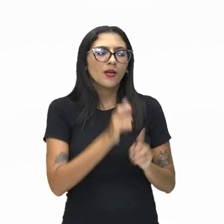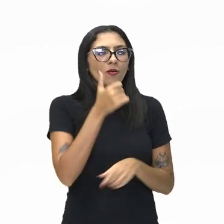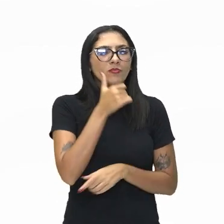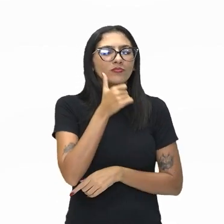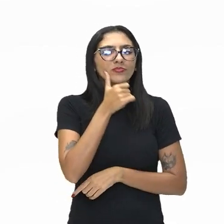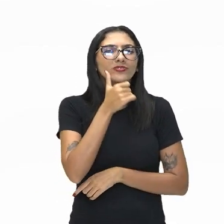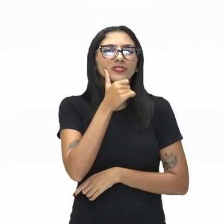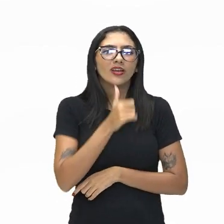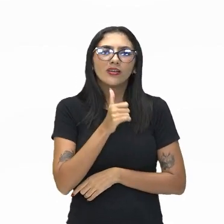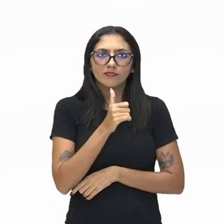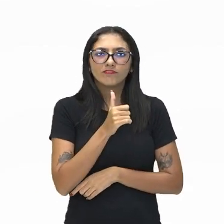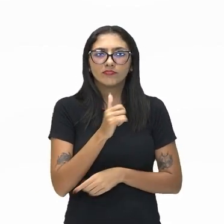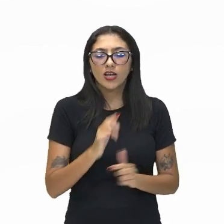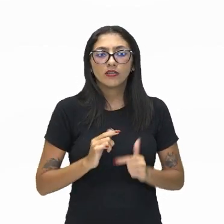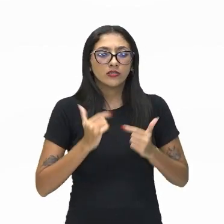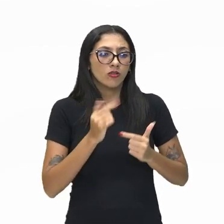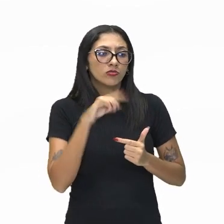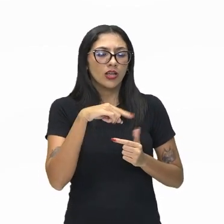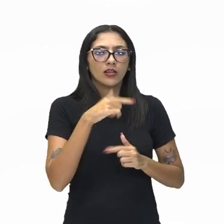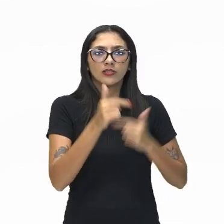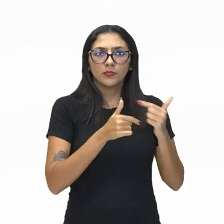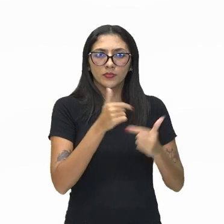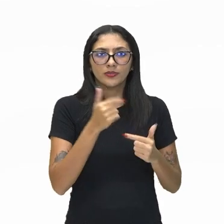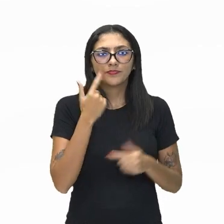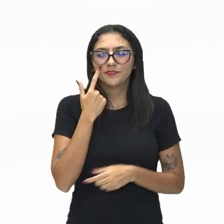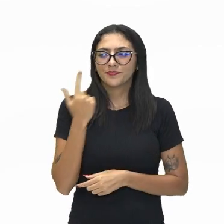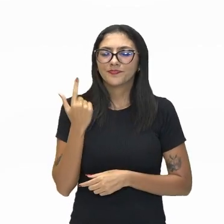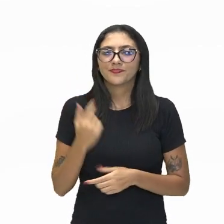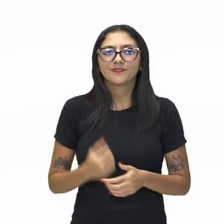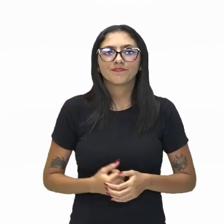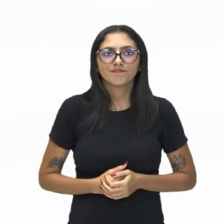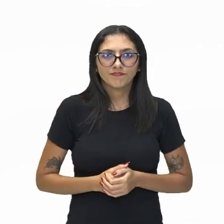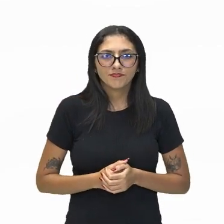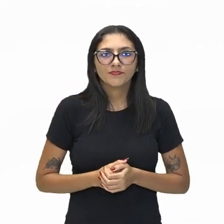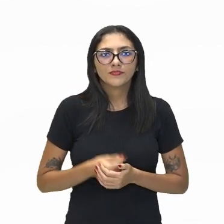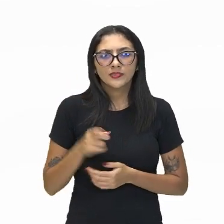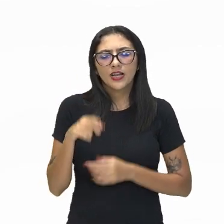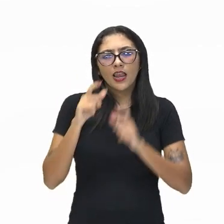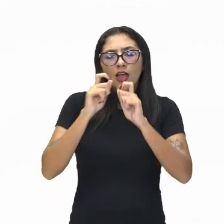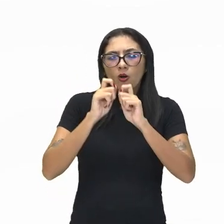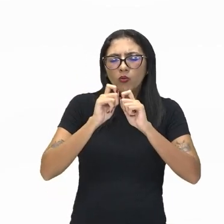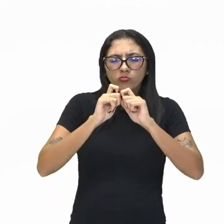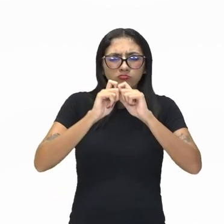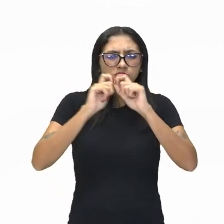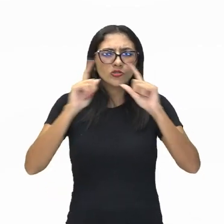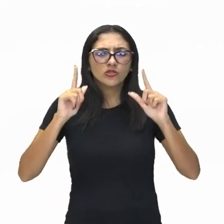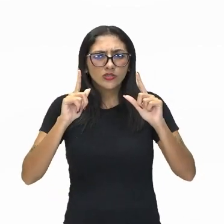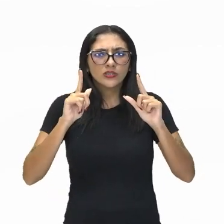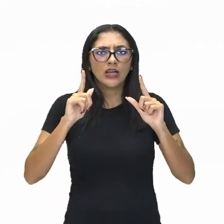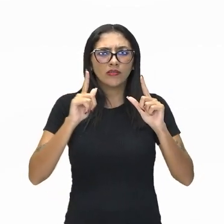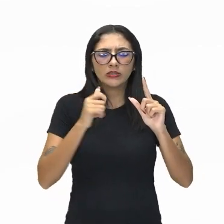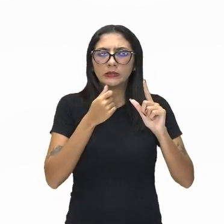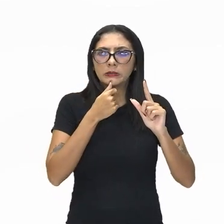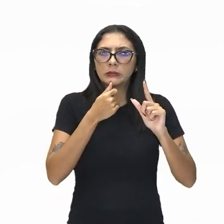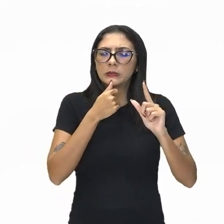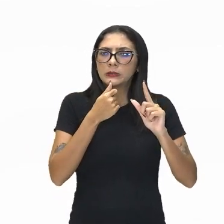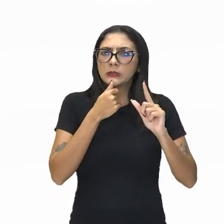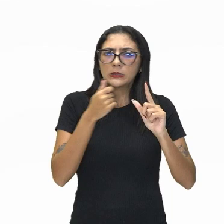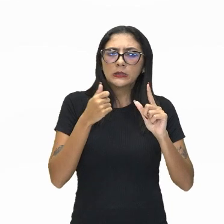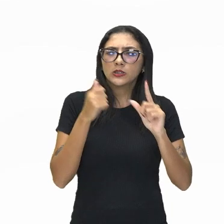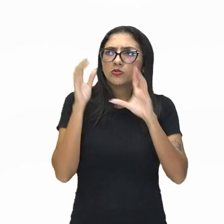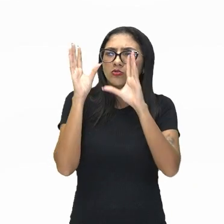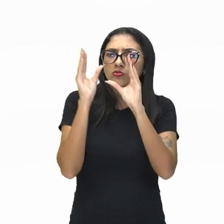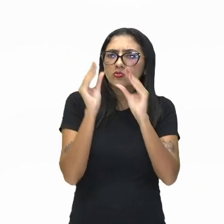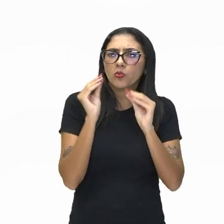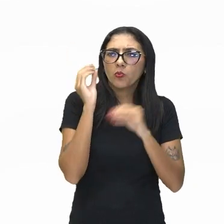sua ação de tear. Vamos ver um trechinho. Acordava ainda no escuro, como se eu visse o sol chegando